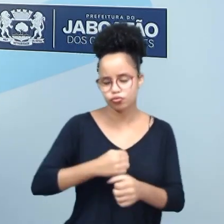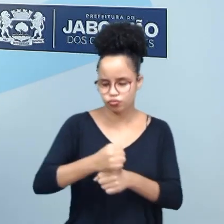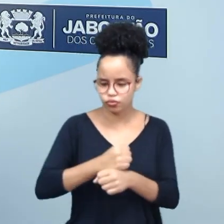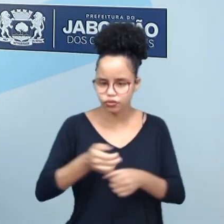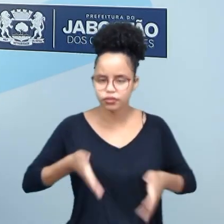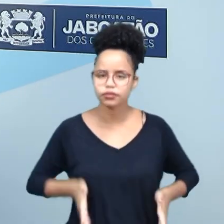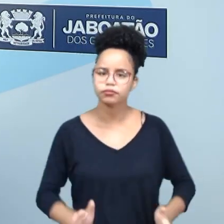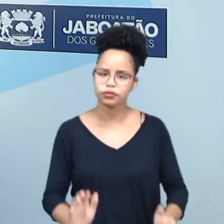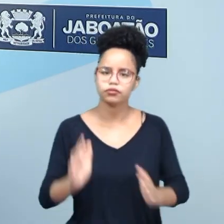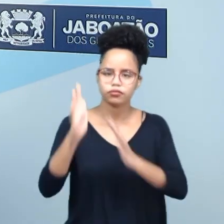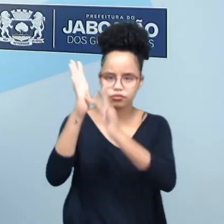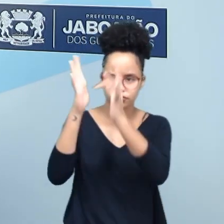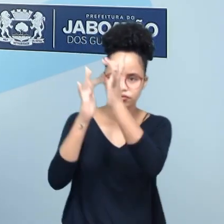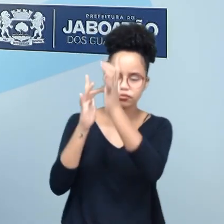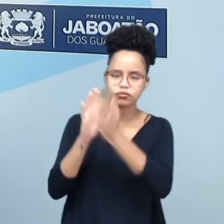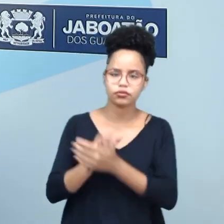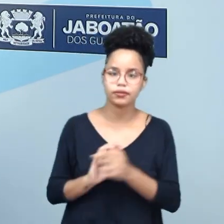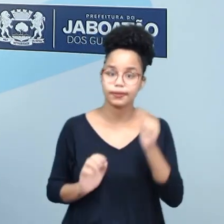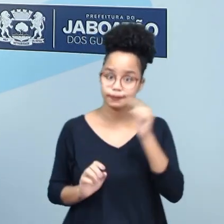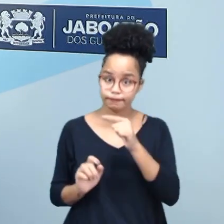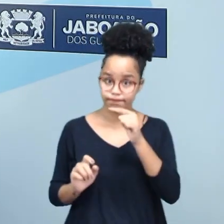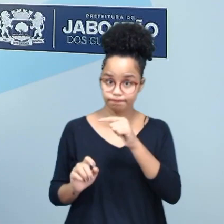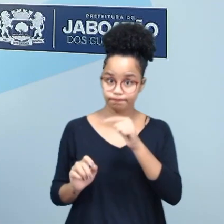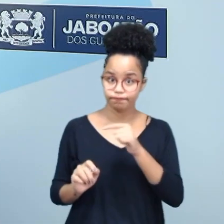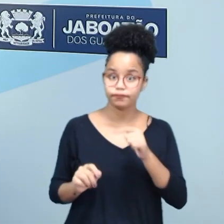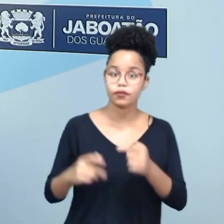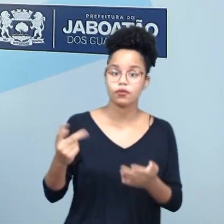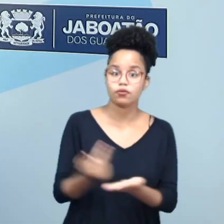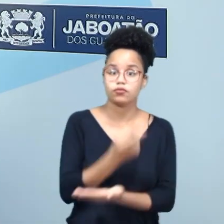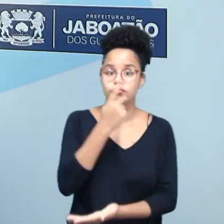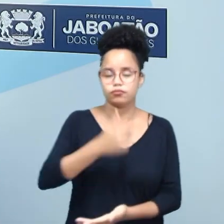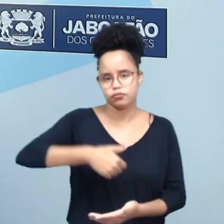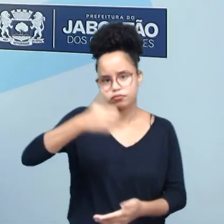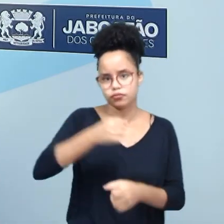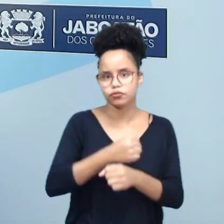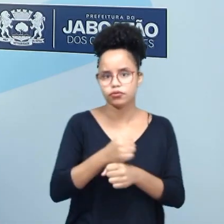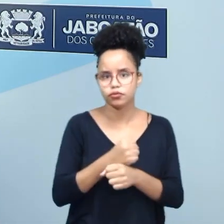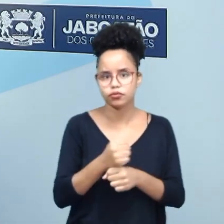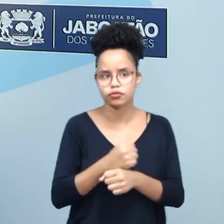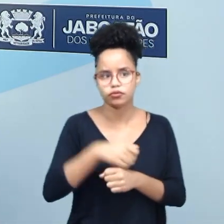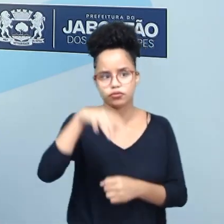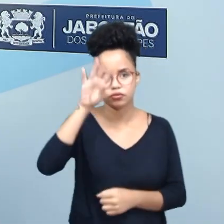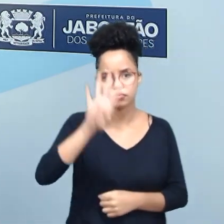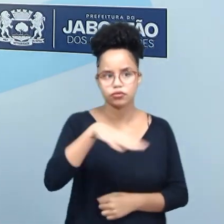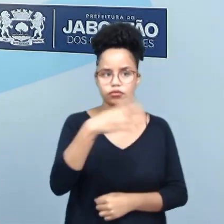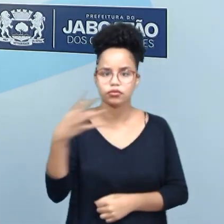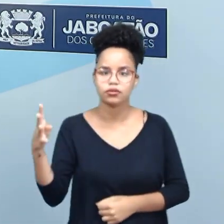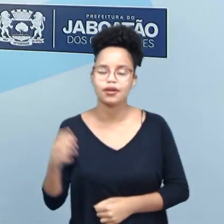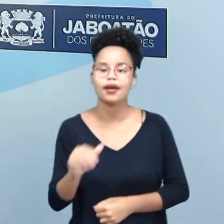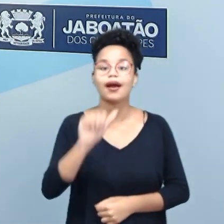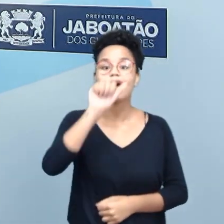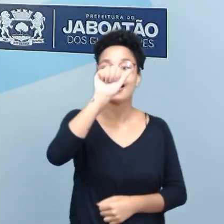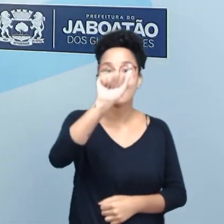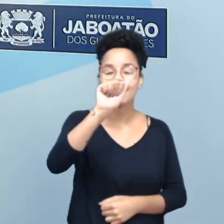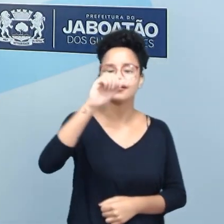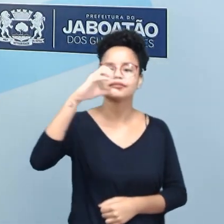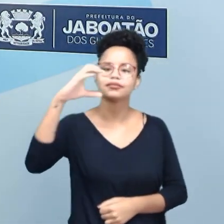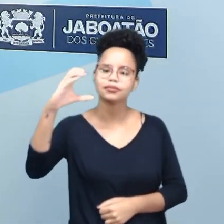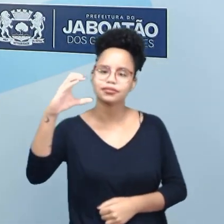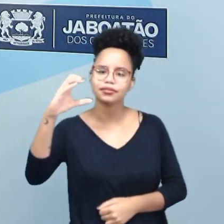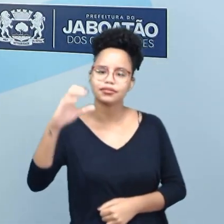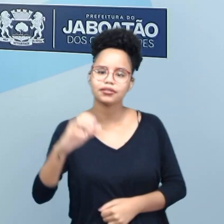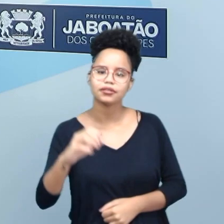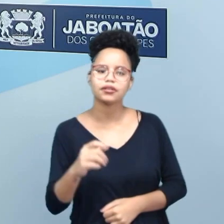Cristo. Esse acontecimento marca primeiro o ano do calendário. A sigla AC nós